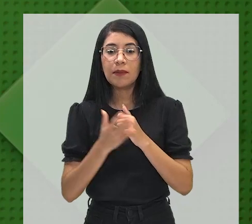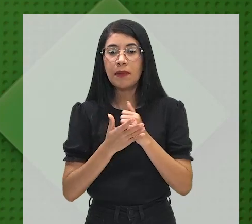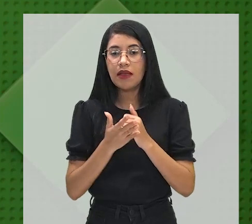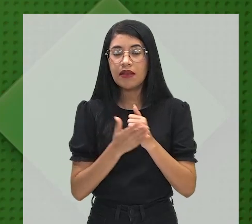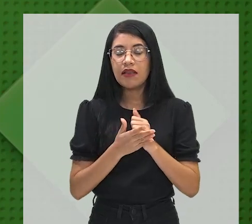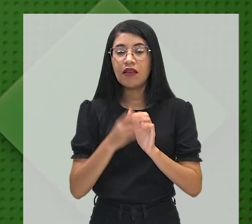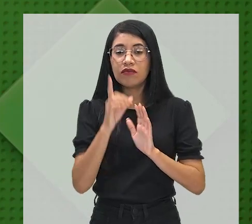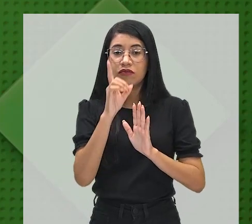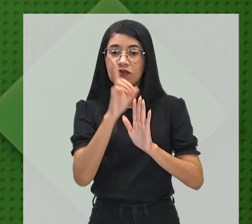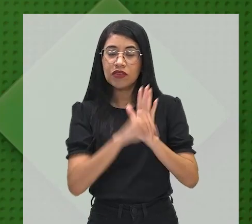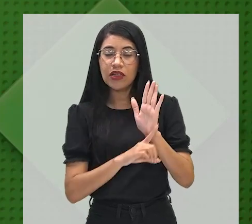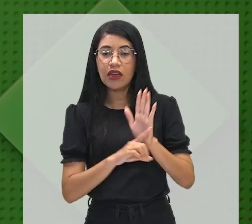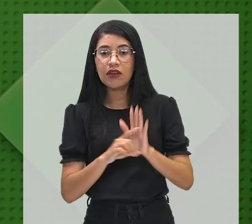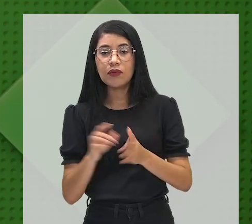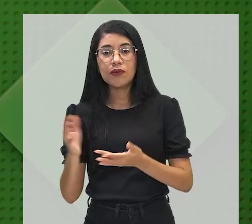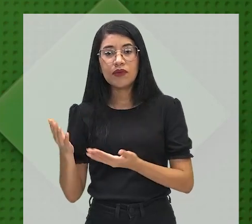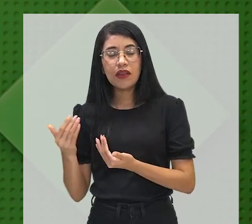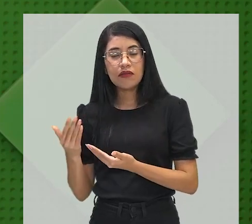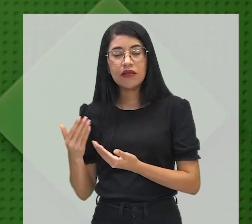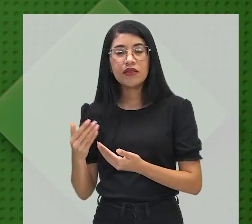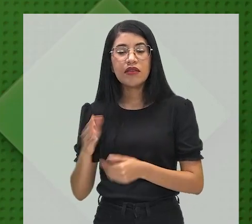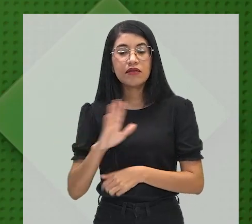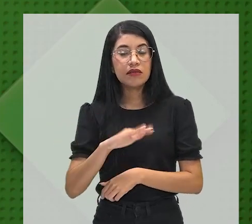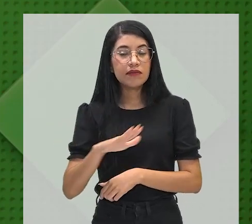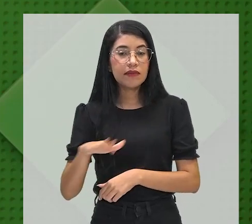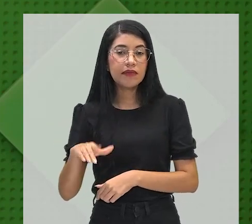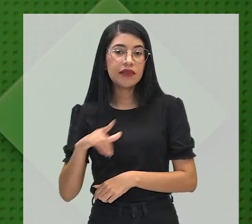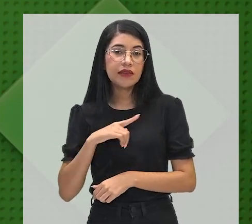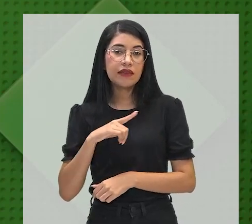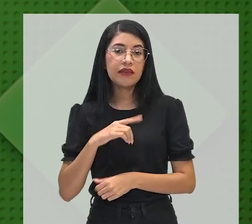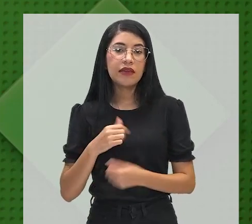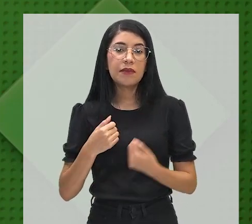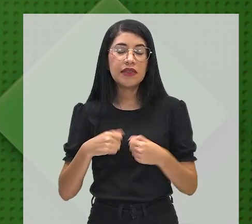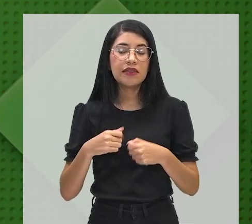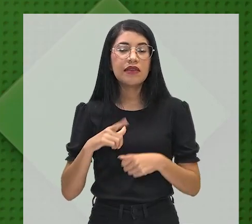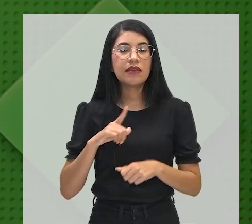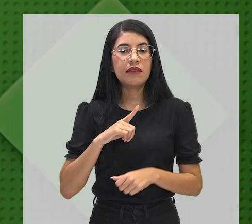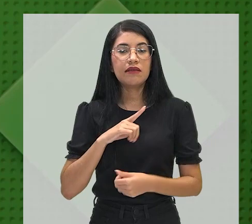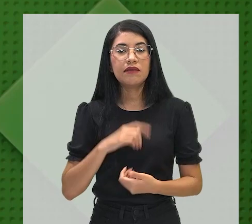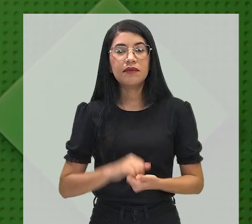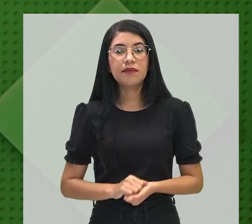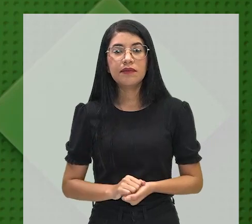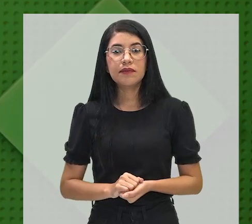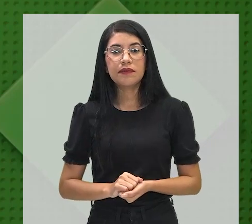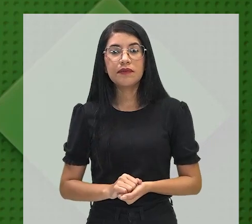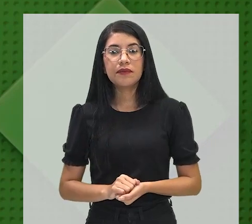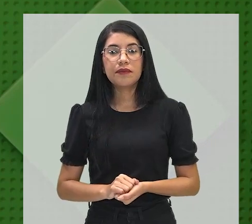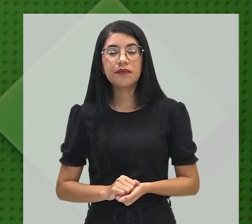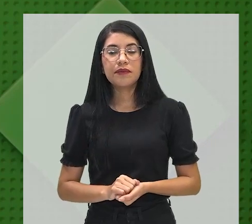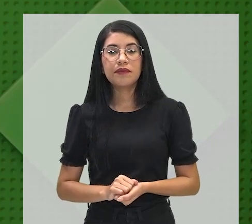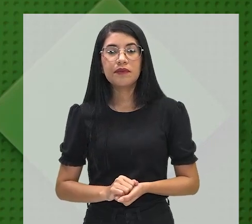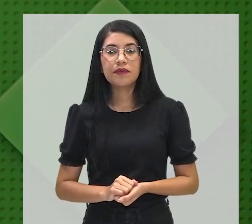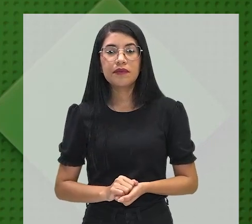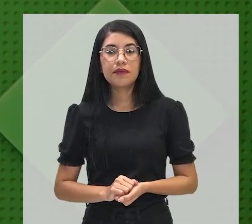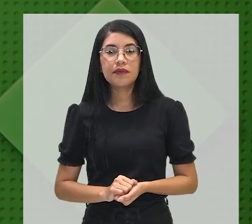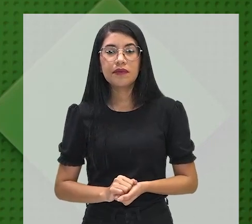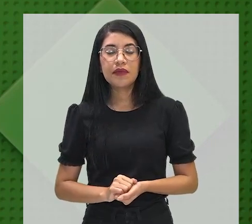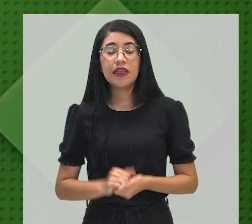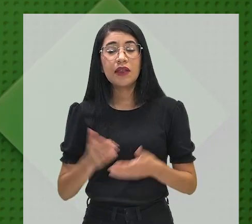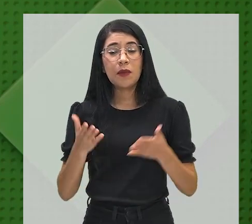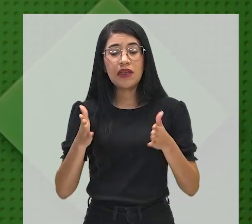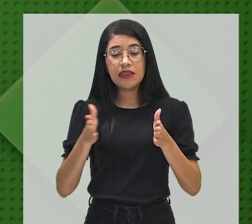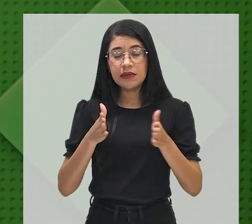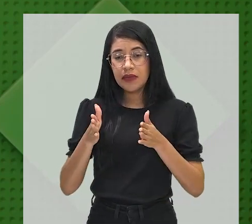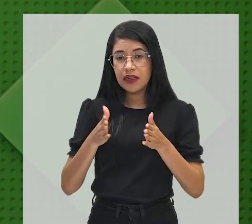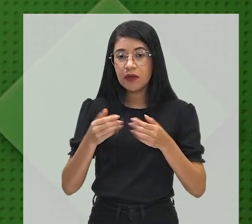nos direitos que esse adolescente, que essa criança, eles devem ter, né? Então, no caso,